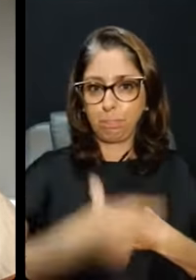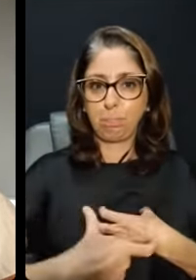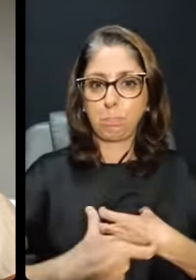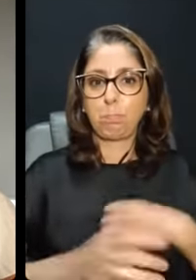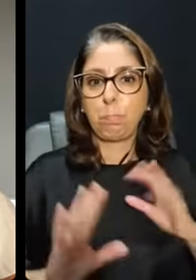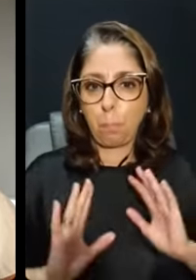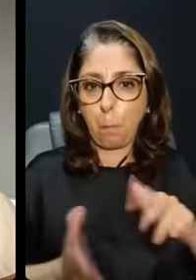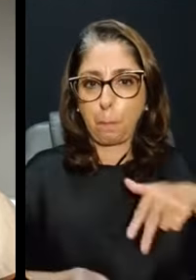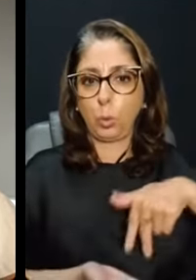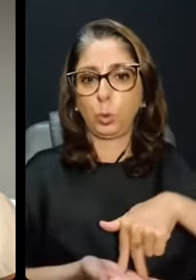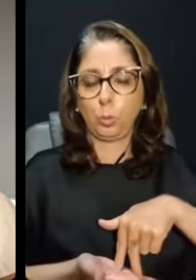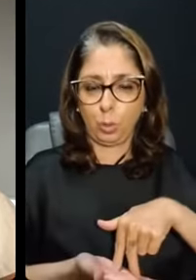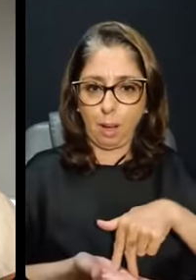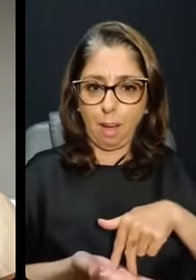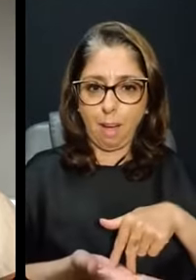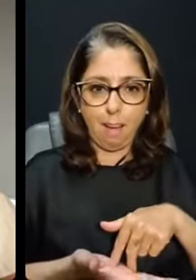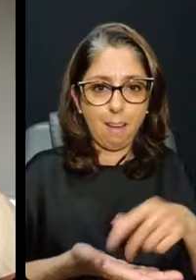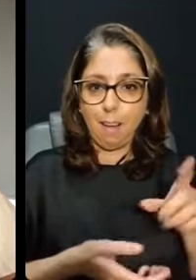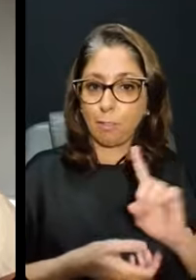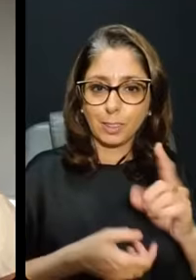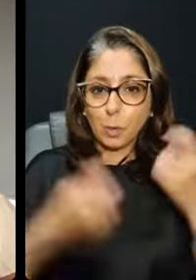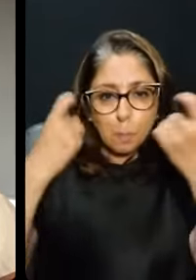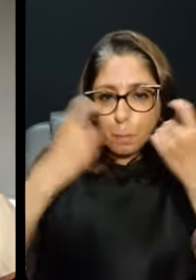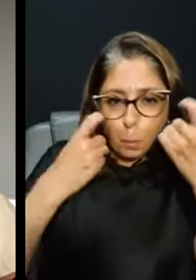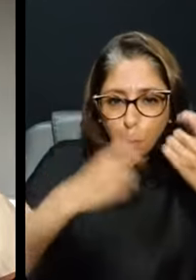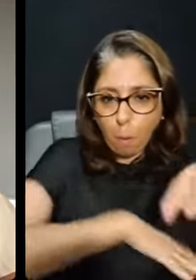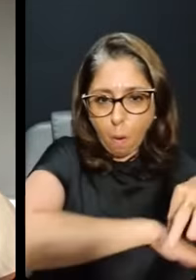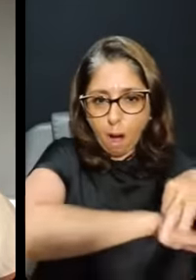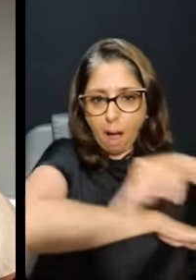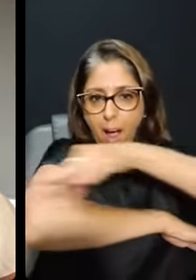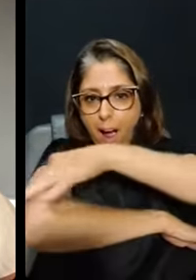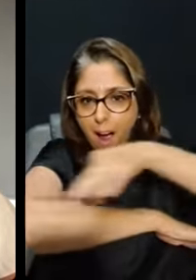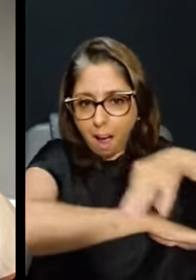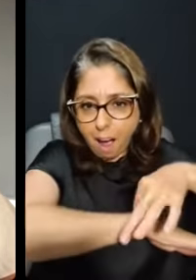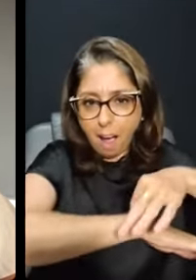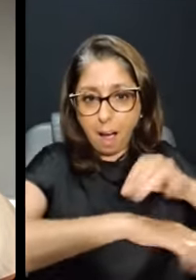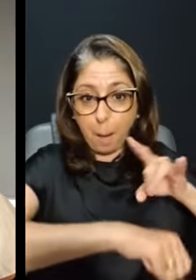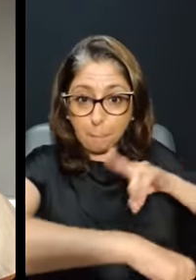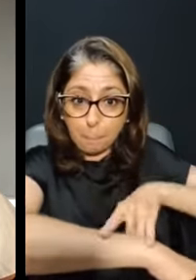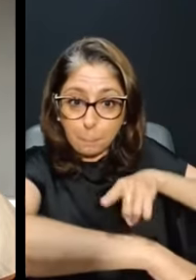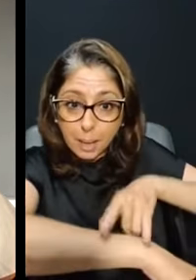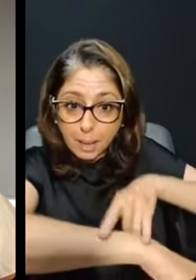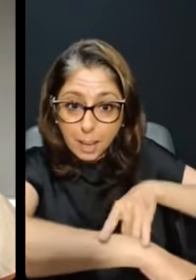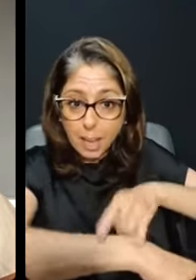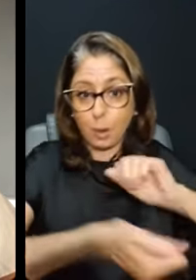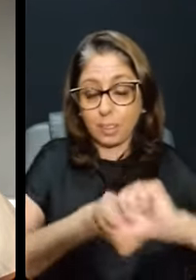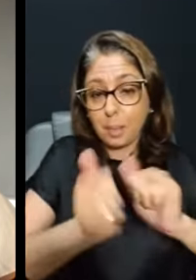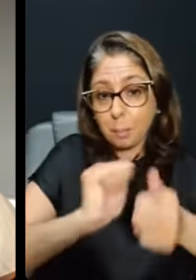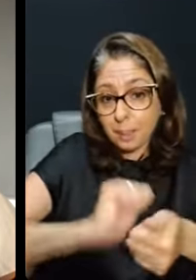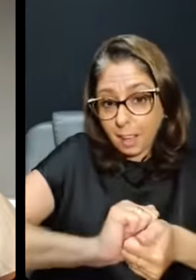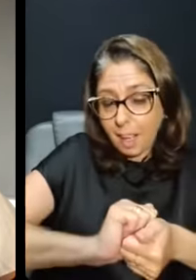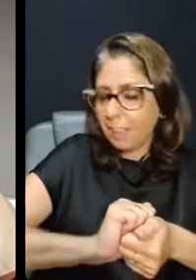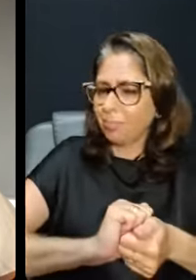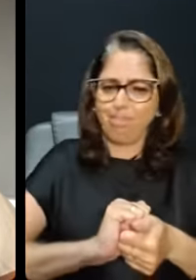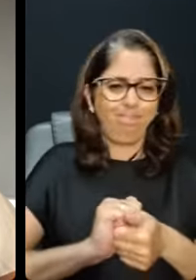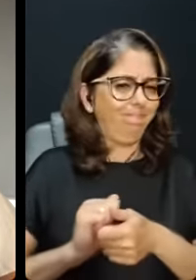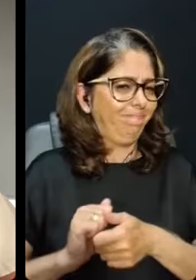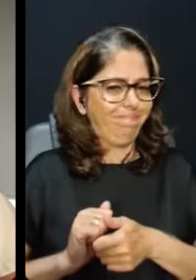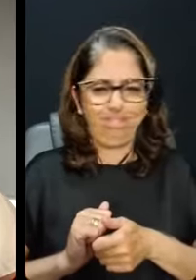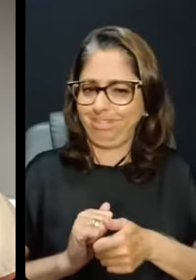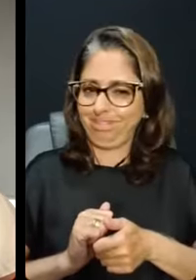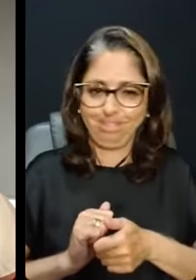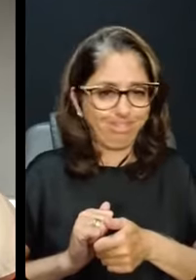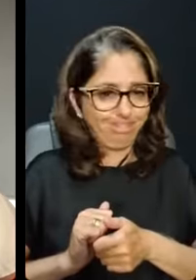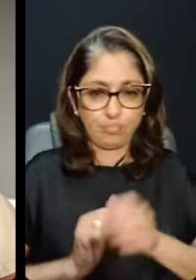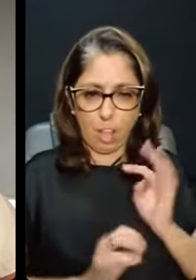relata, que precisava mudar outra coisa antes de você começar a ir para o nível mais técnico mesmo e atuar